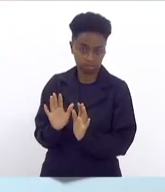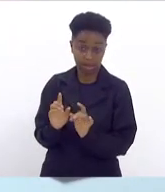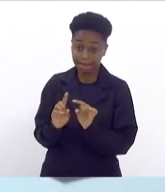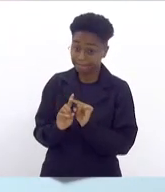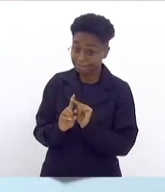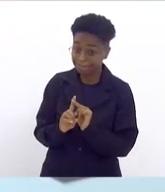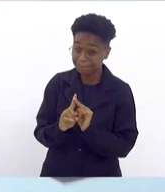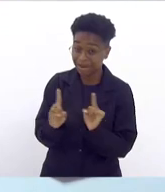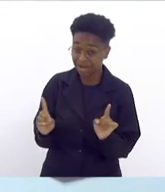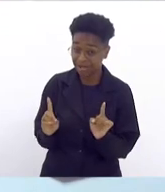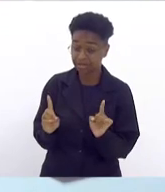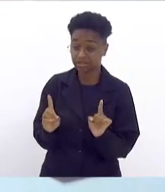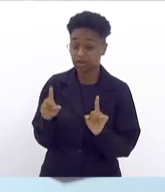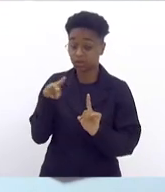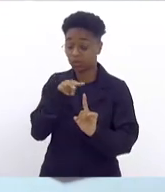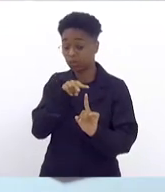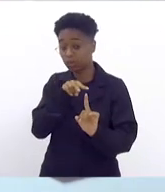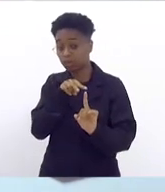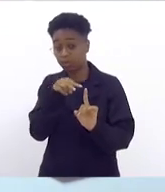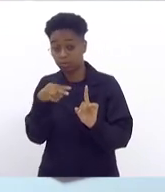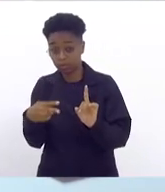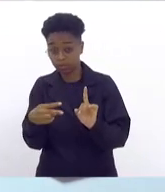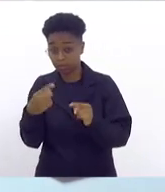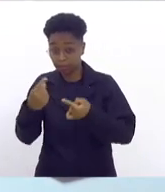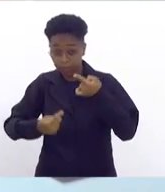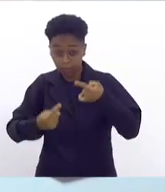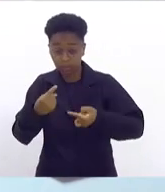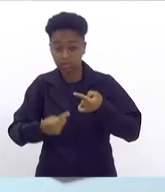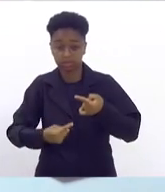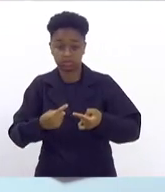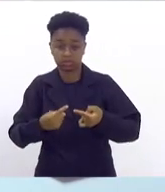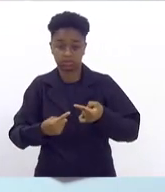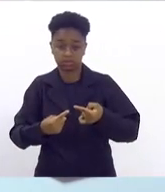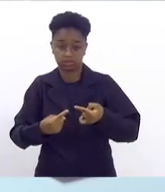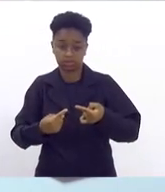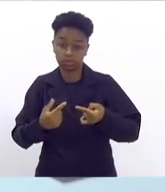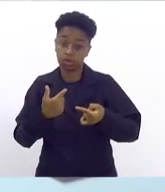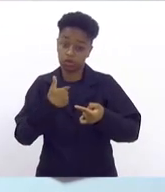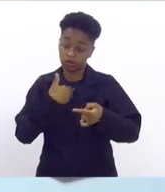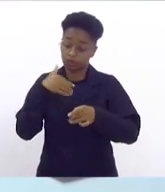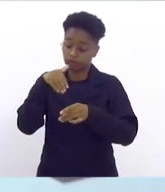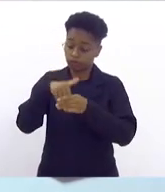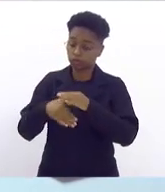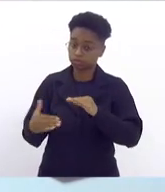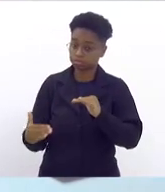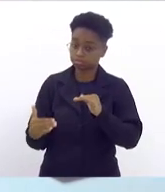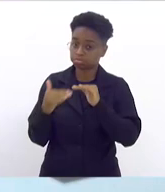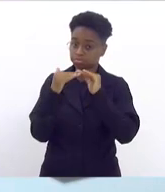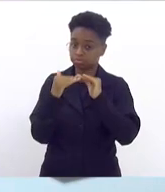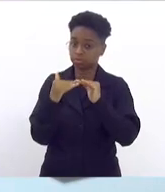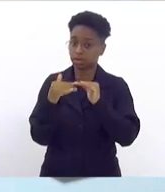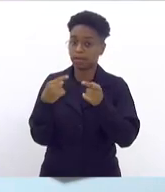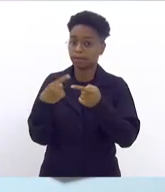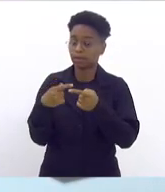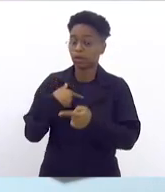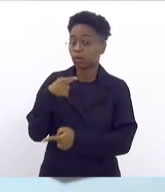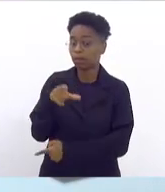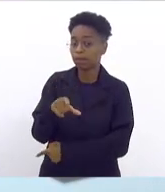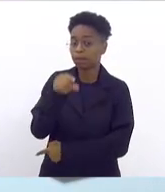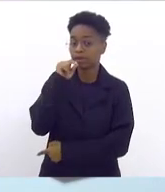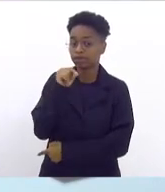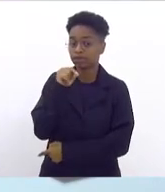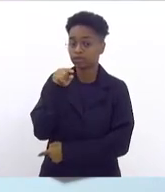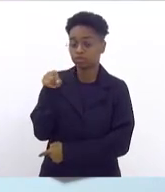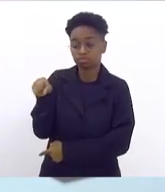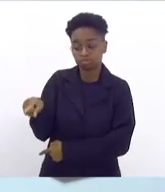Mas, sob o ponto de vista político, eu quero votar favorável, que eu prefiro ter este imóvel